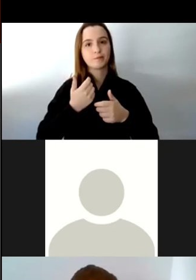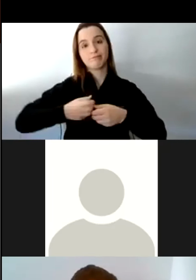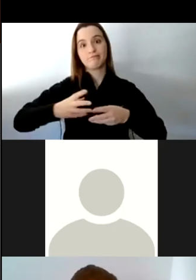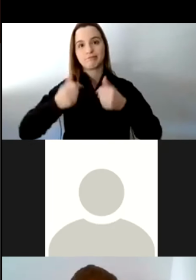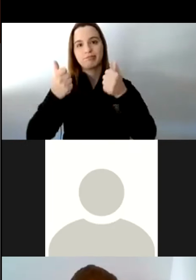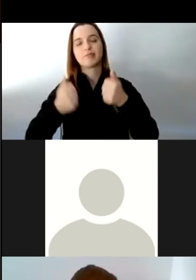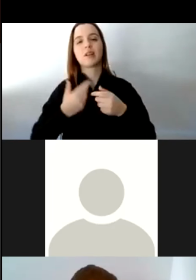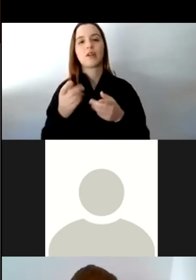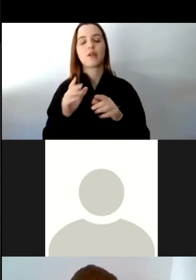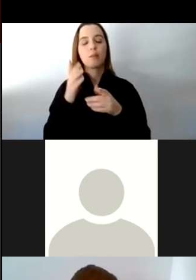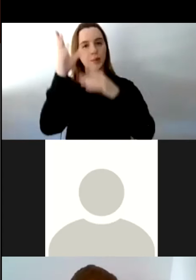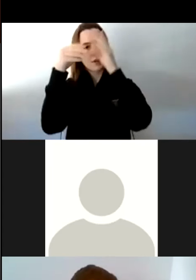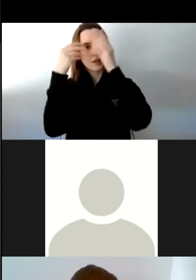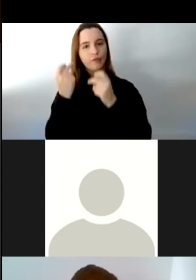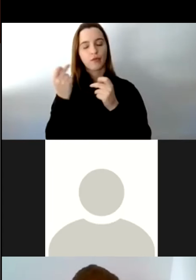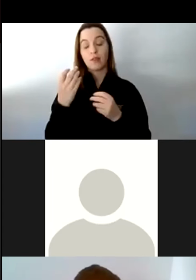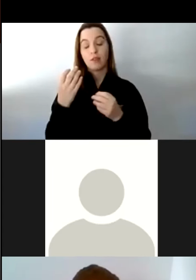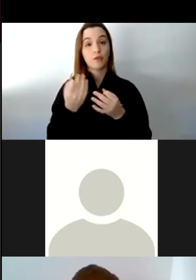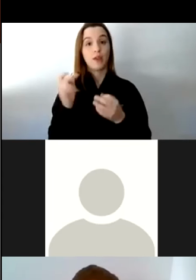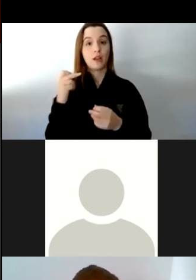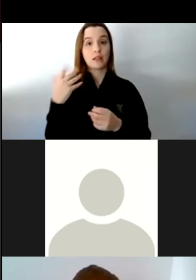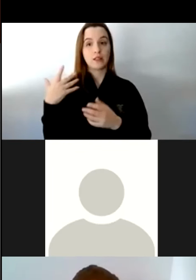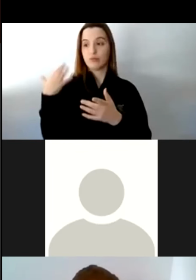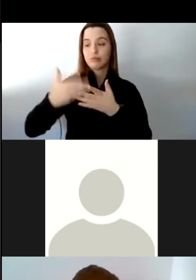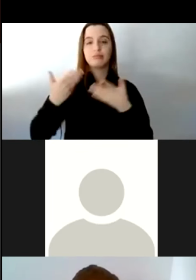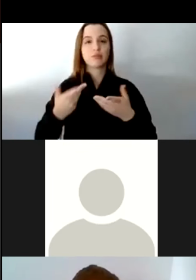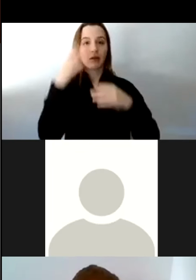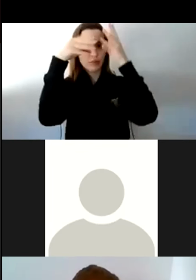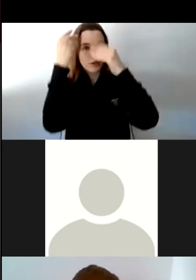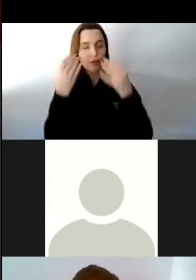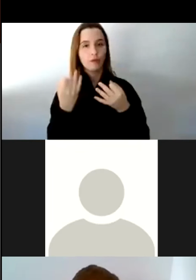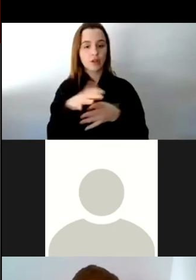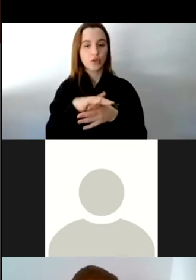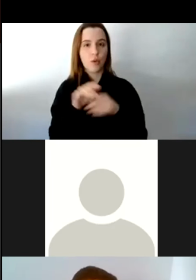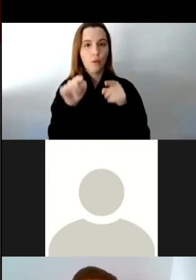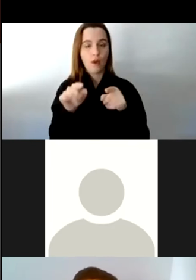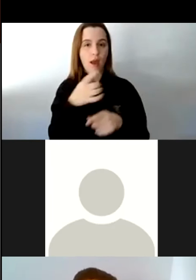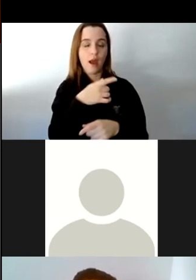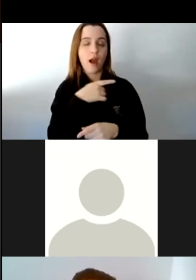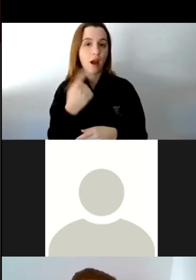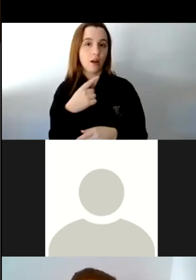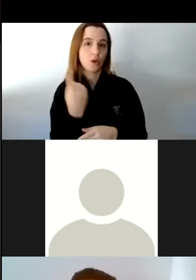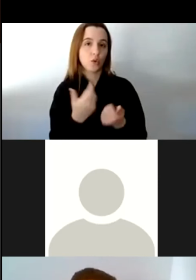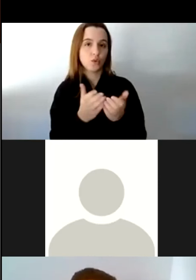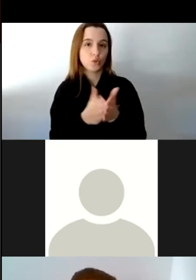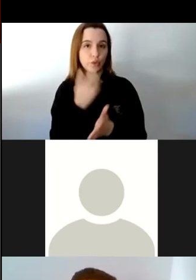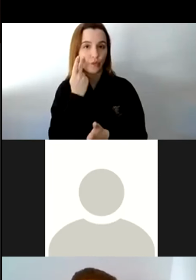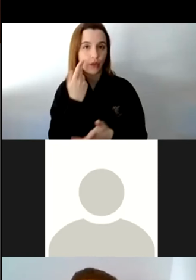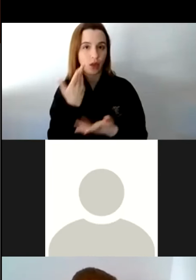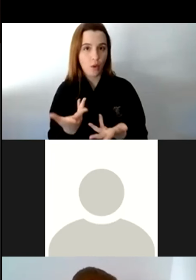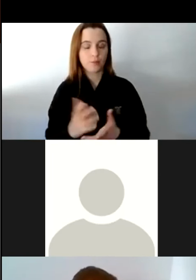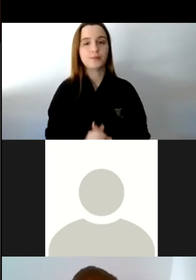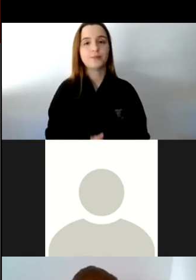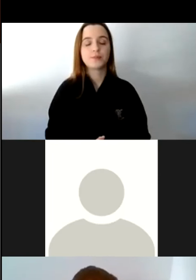anos e as reflexões resultantes desta situação rara em que todos vivemos atualmente.